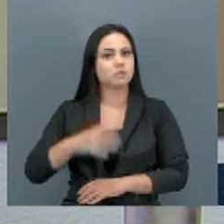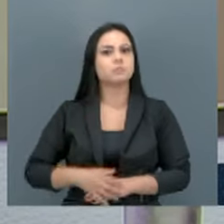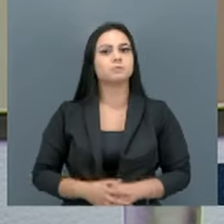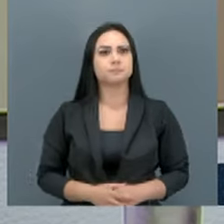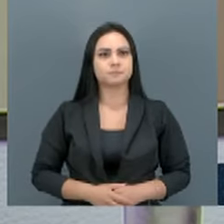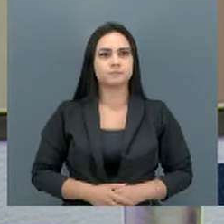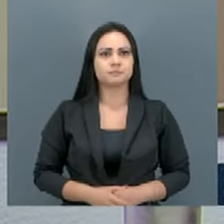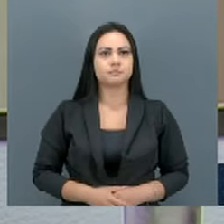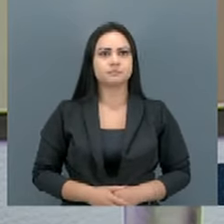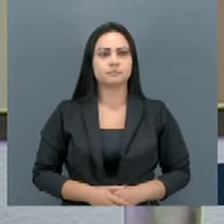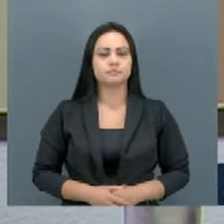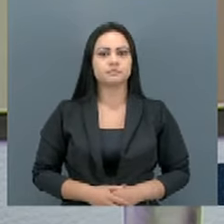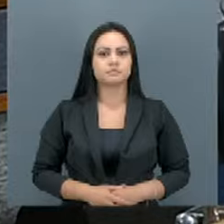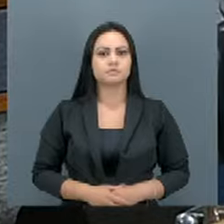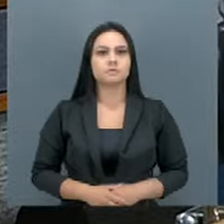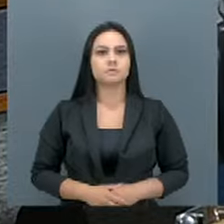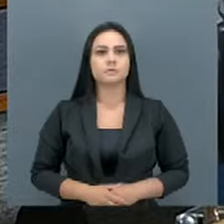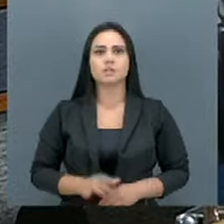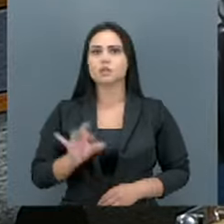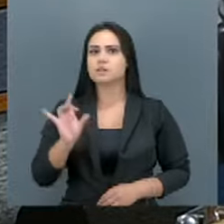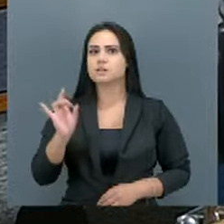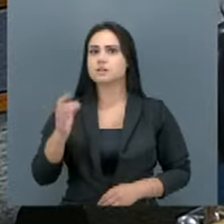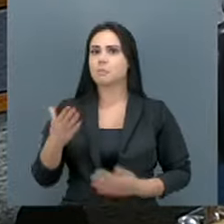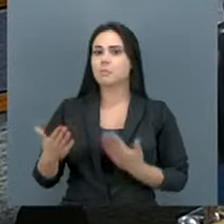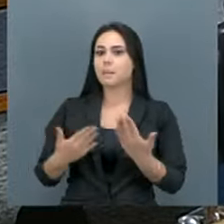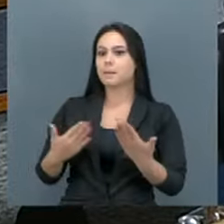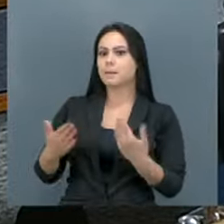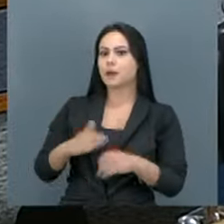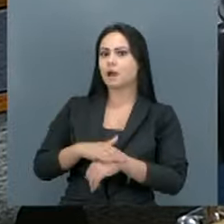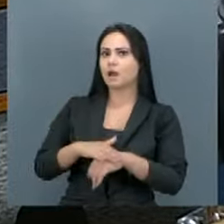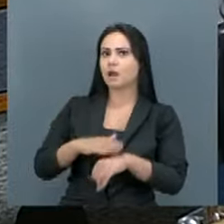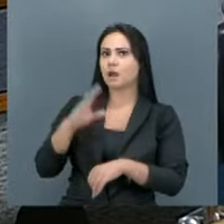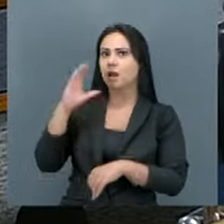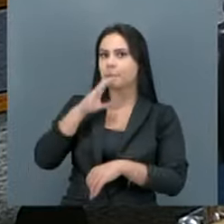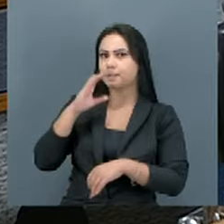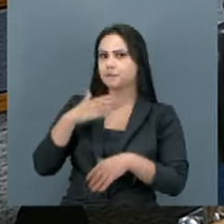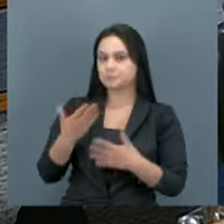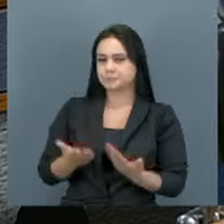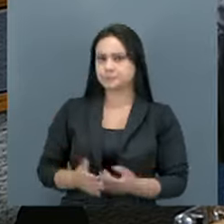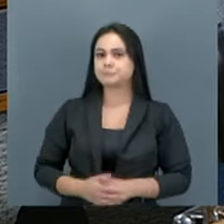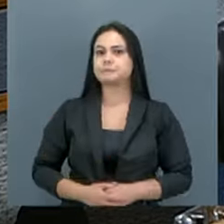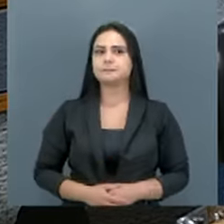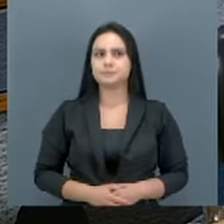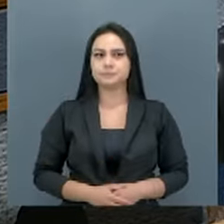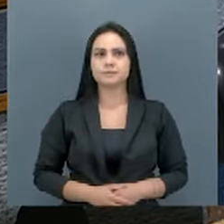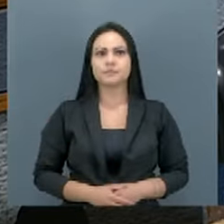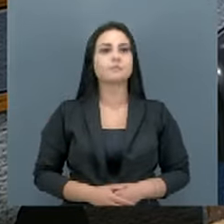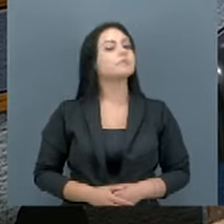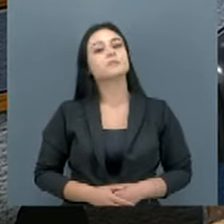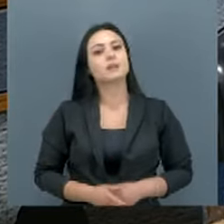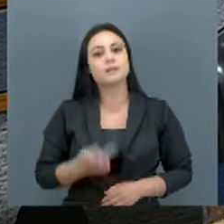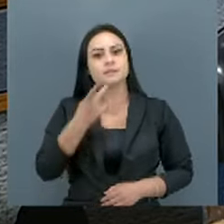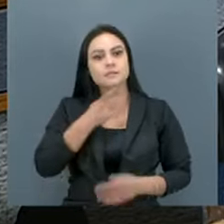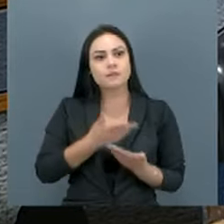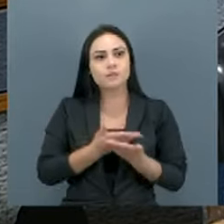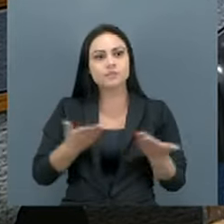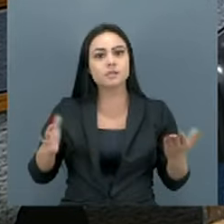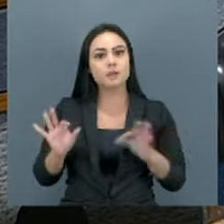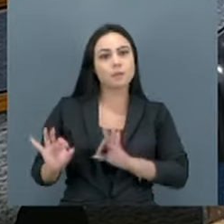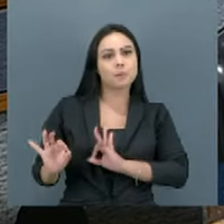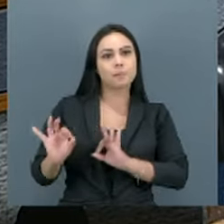Bem, só fazer um bate-bola rápido aqui, o Mauro também vai fazer. Não, só quero dizer aos senhores e senhoras que estão acompanhando